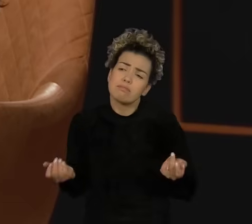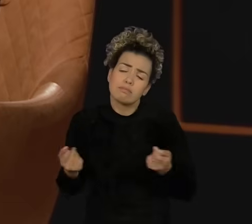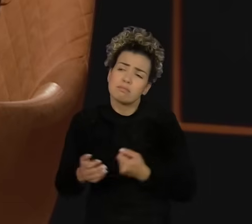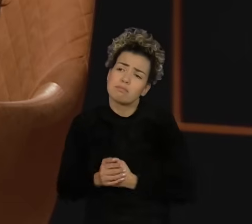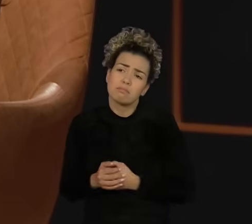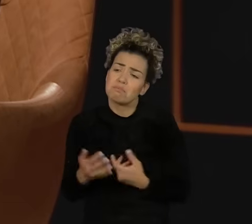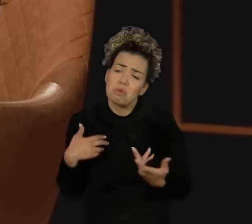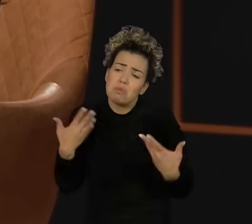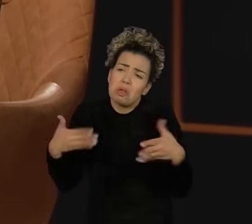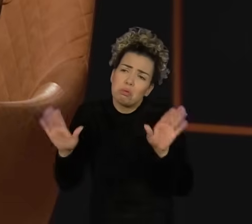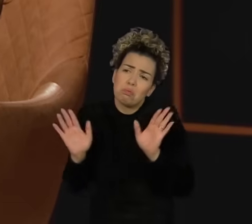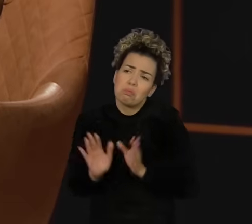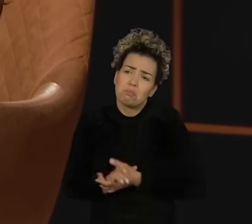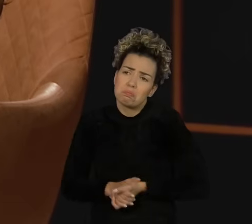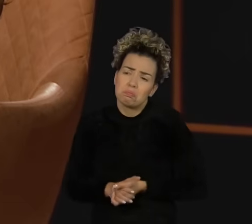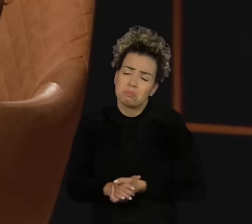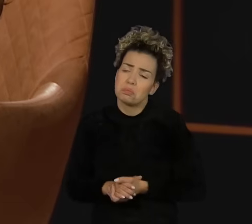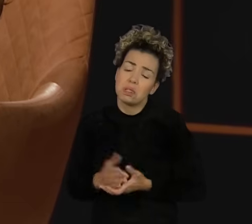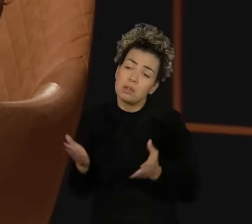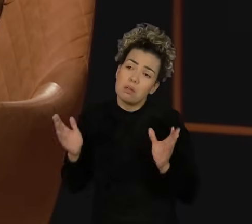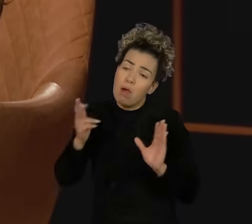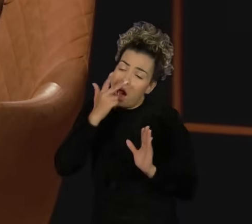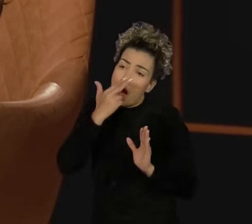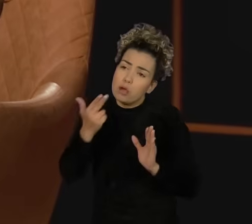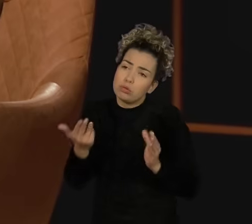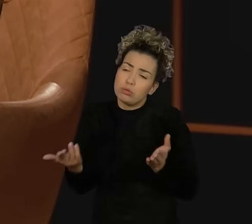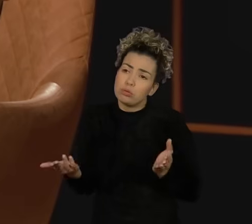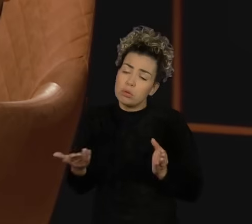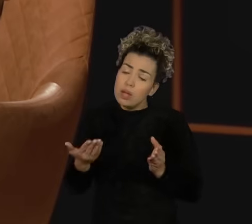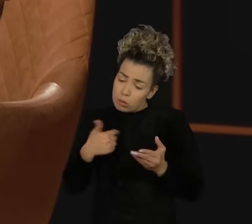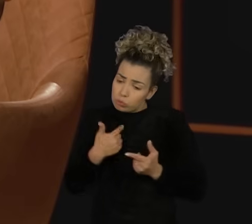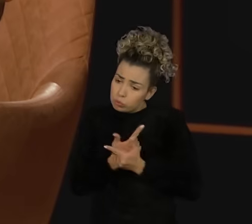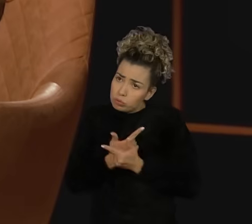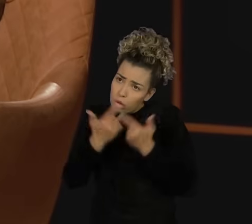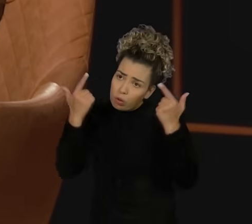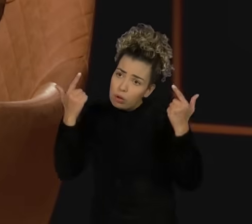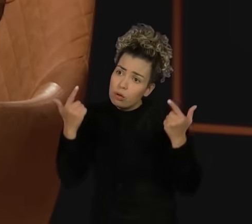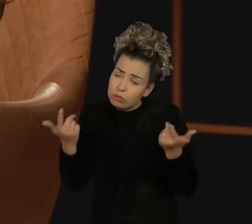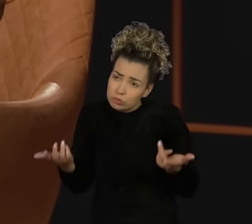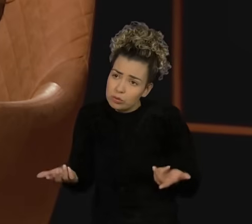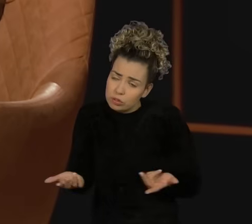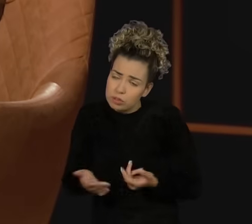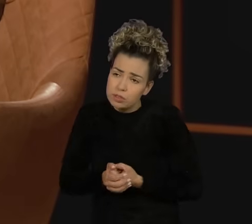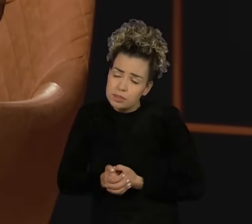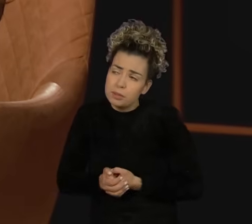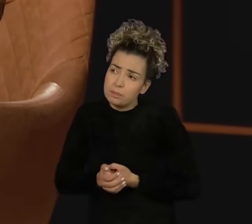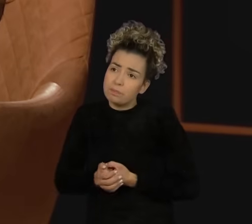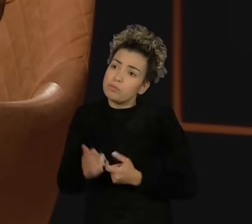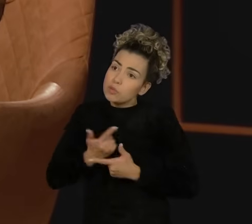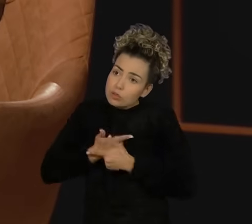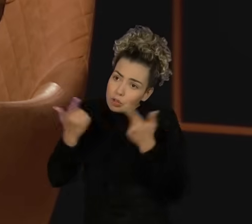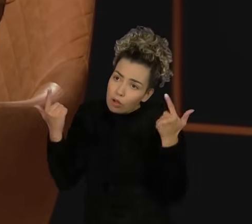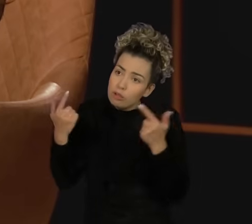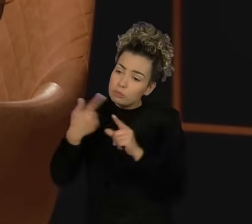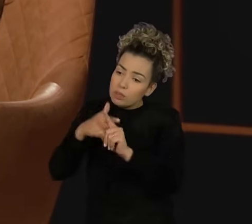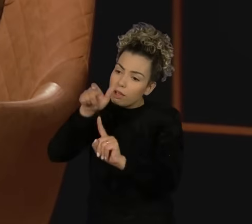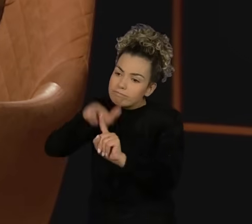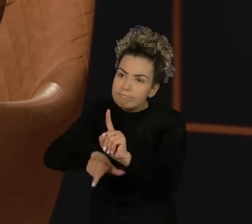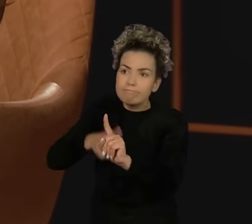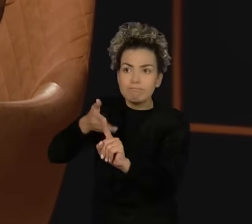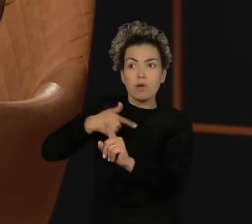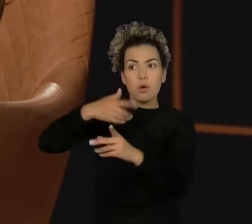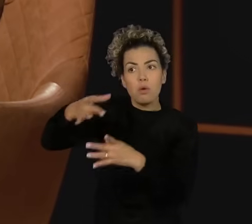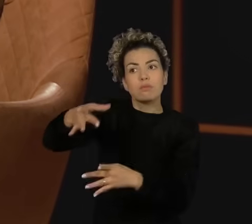Eu não ligo mais, assim. Eu acho que eu tive muita sorte de ter pego esse papel e muitas